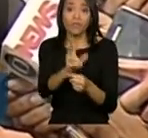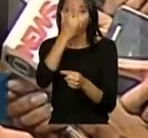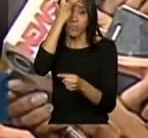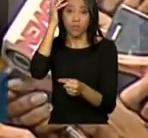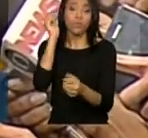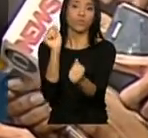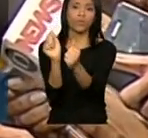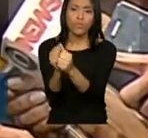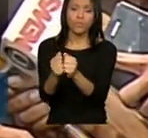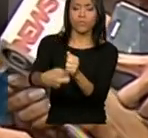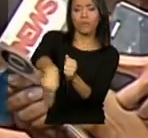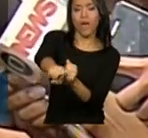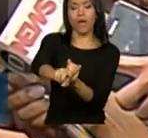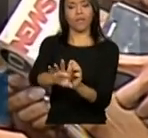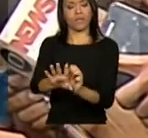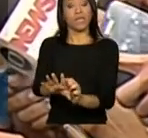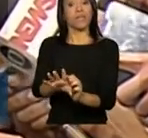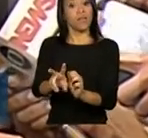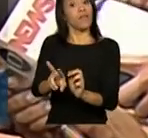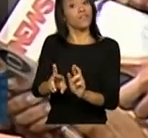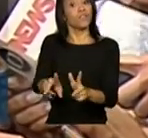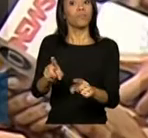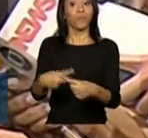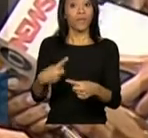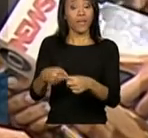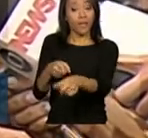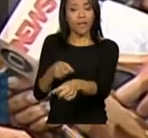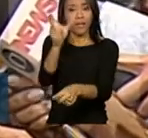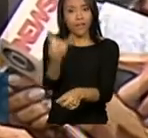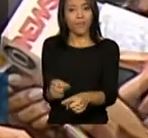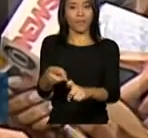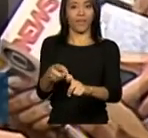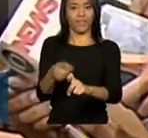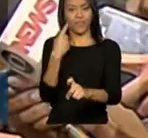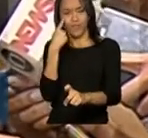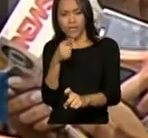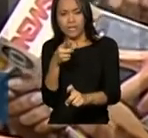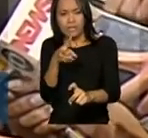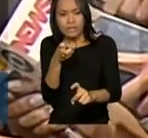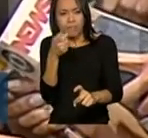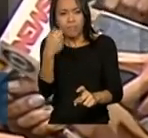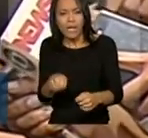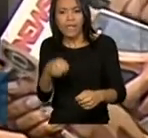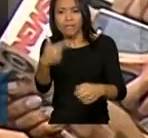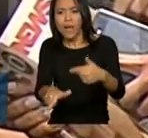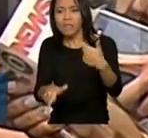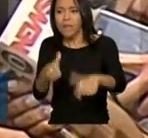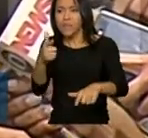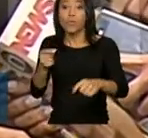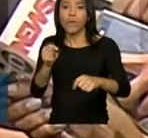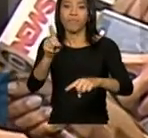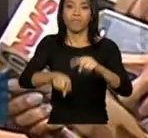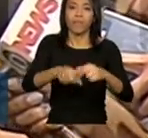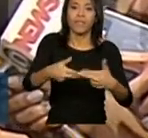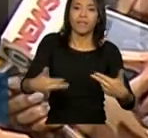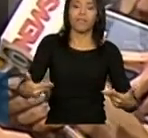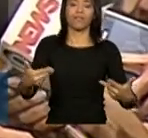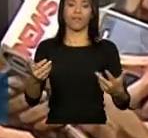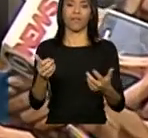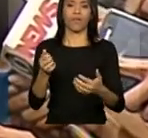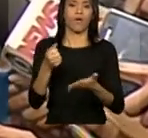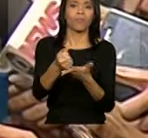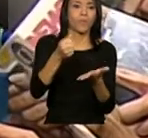dele tá lá junto do paciente ele faz a diferença também porque ele começa a ver novas necessidades de equipamentos de estrutura